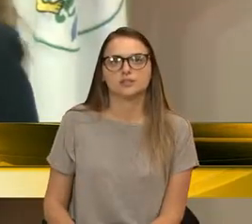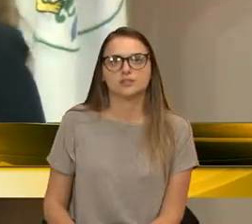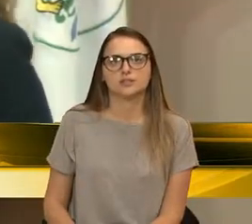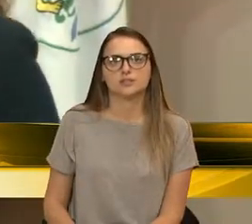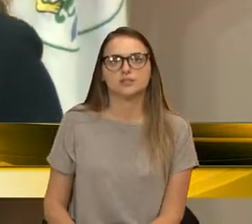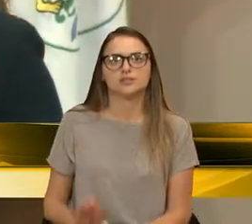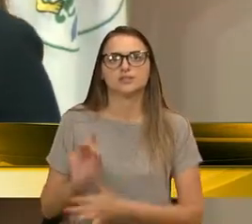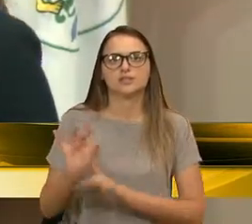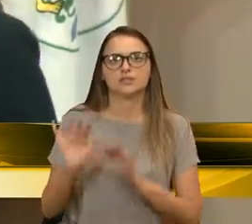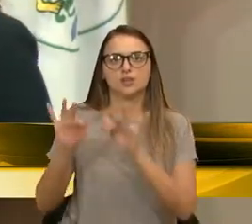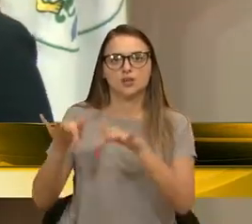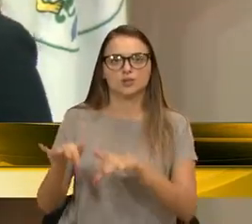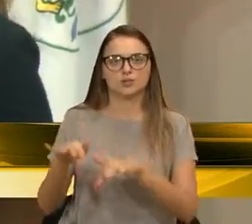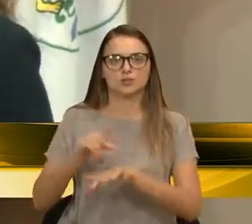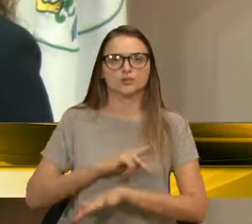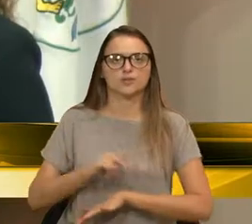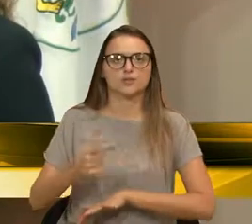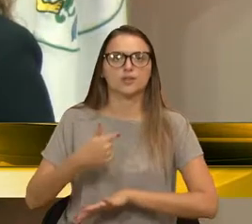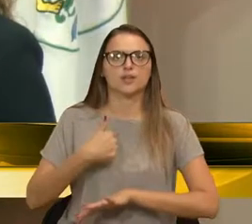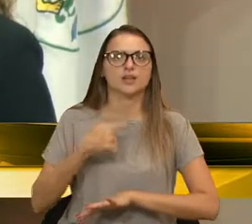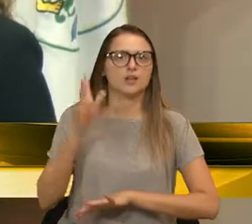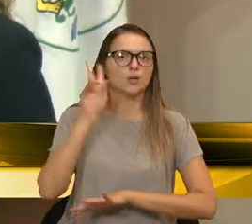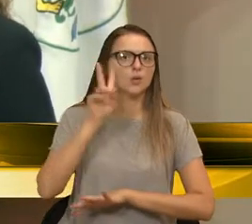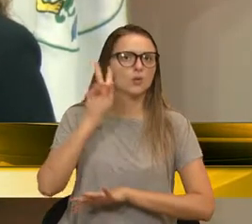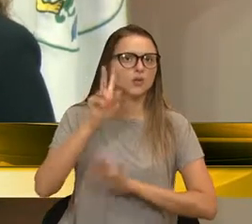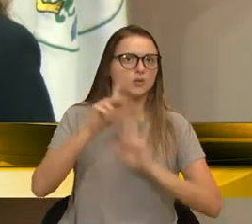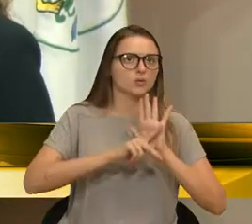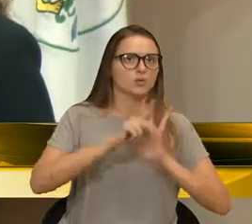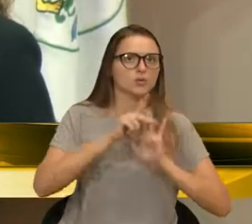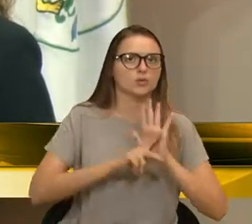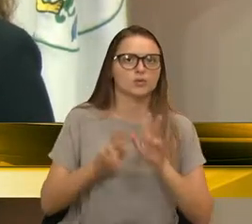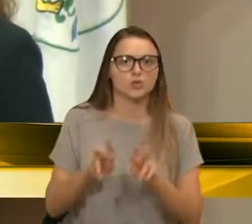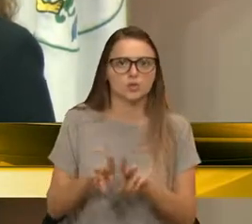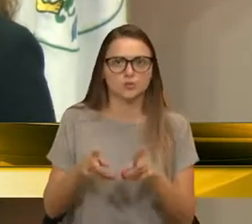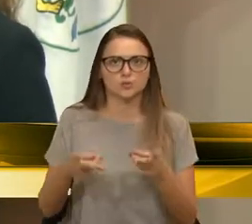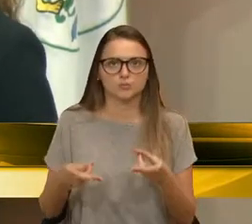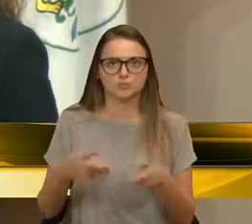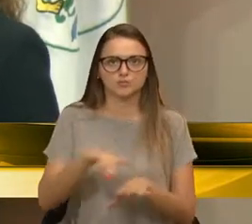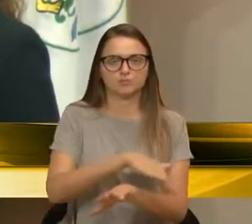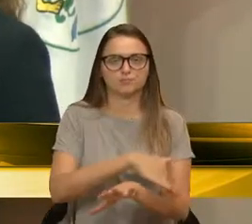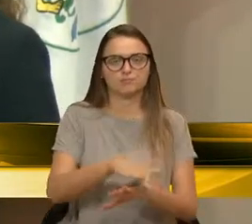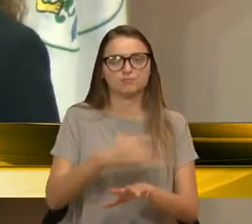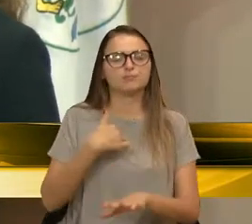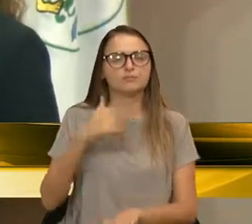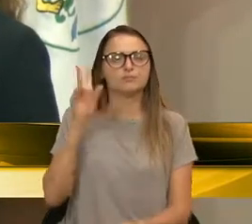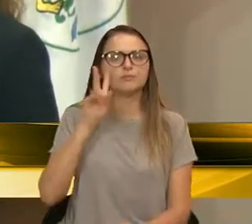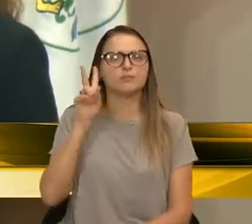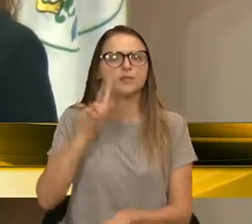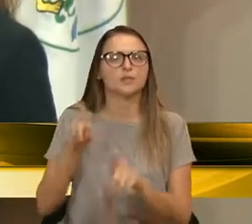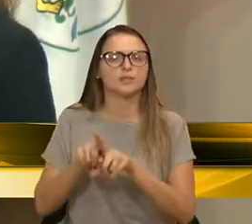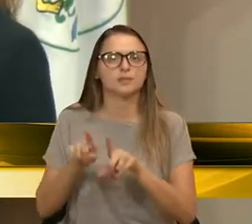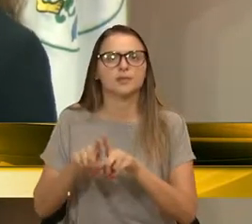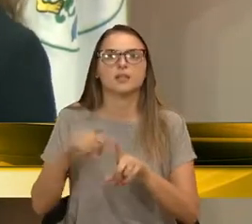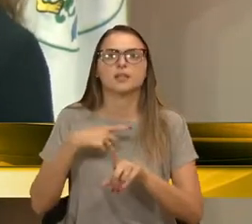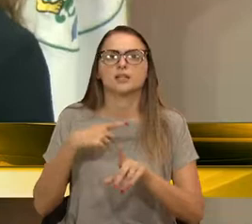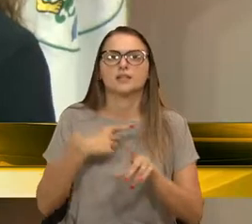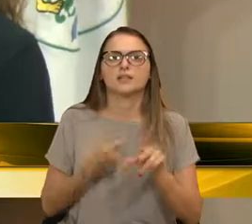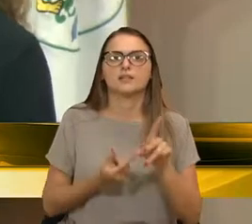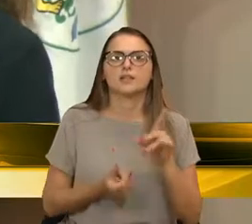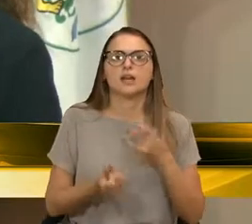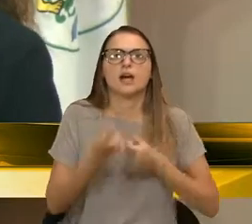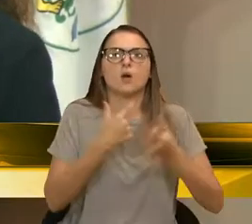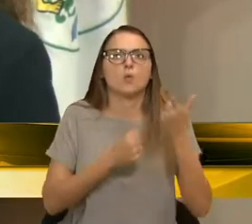Para concluir, então, eu me recordo desse projeto na perimetral e me recordo que houveram alguns relatos